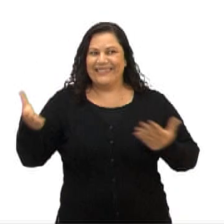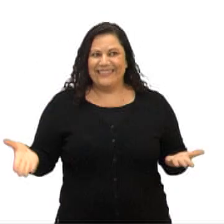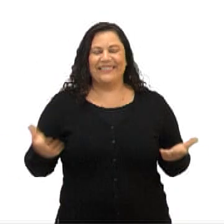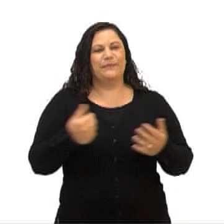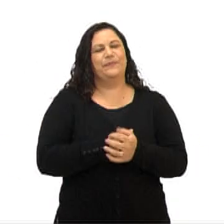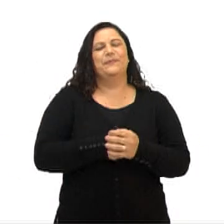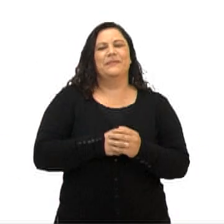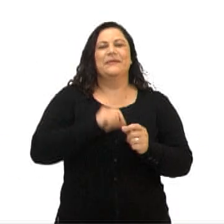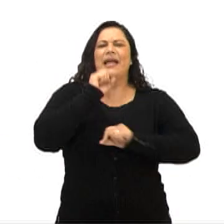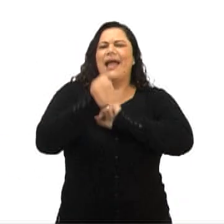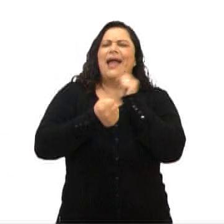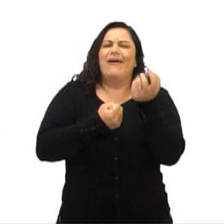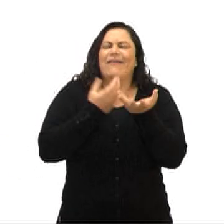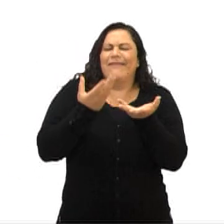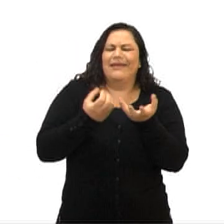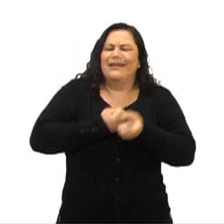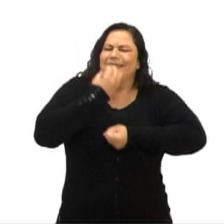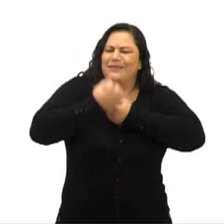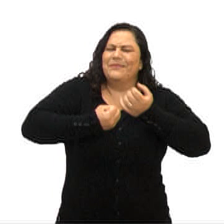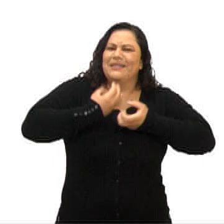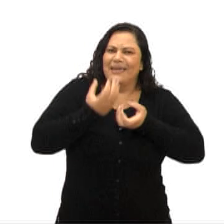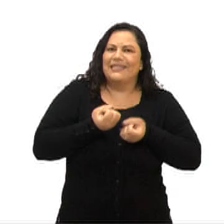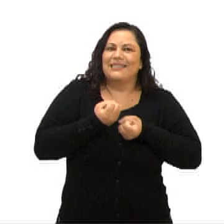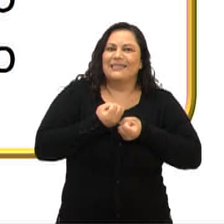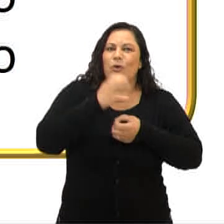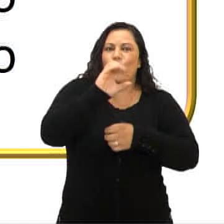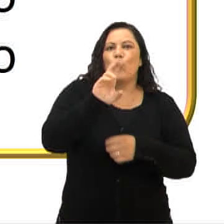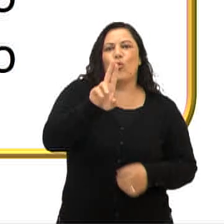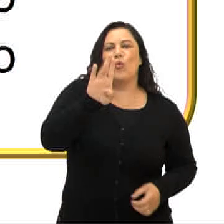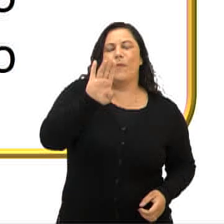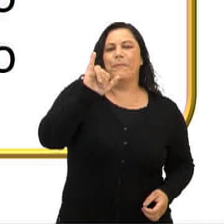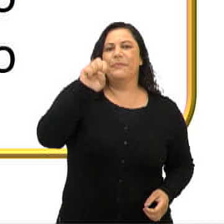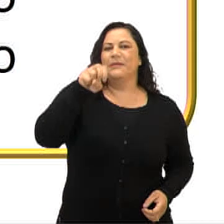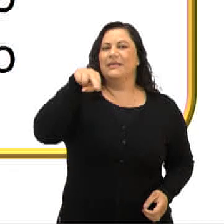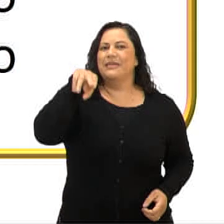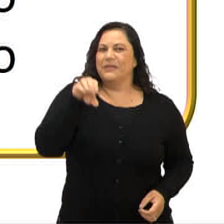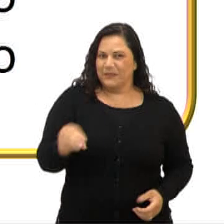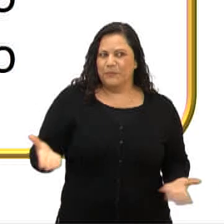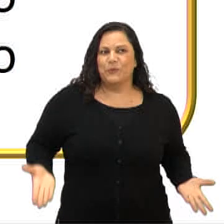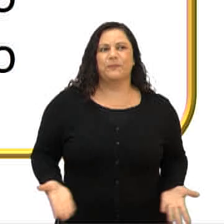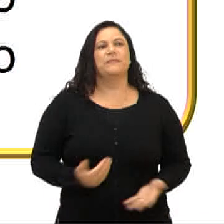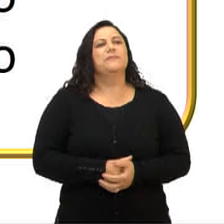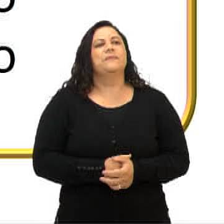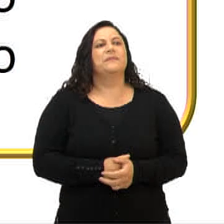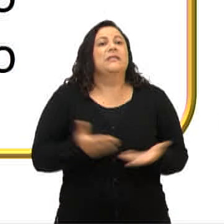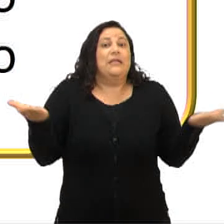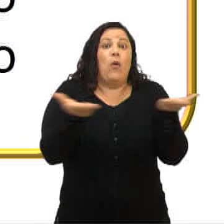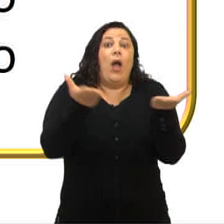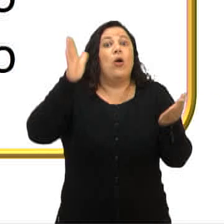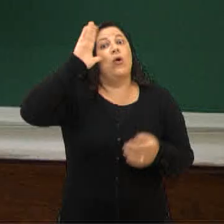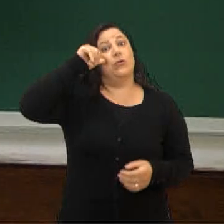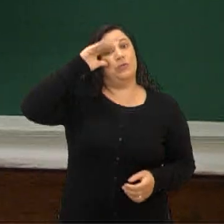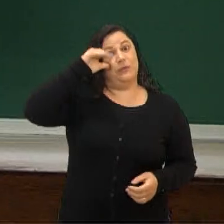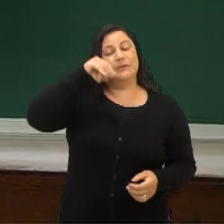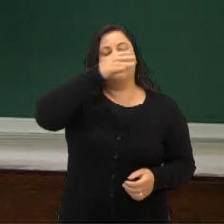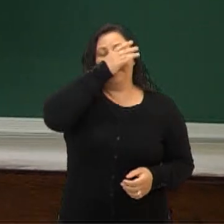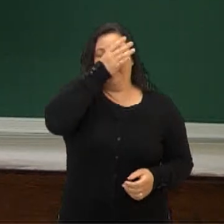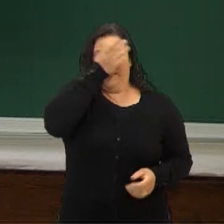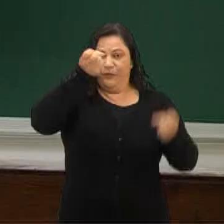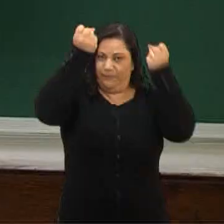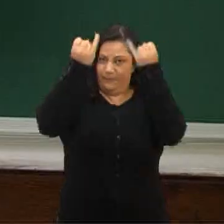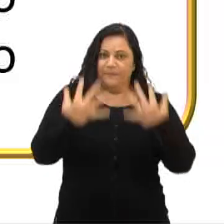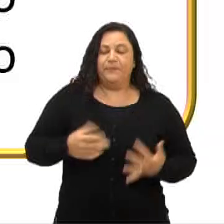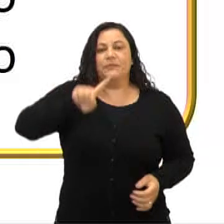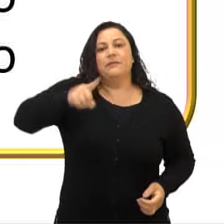podemos esquecer que ele ajudou e inspirou o cubismo. Agora, vou contar uma curiosidade para vocês.